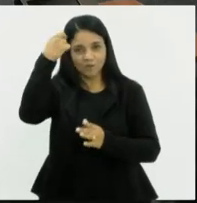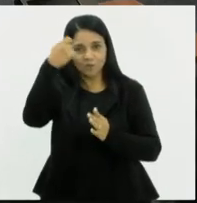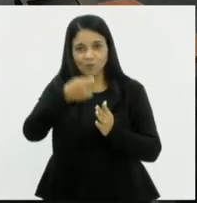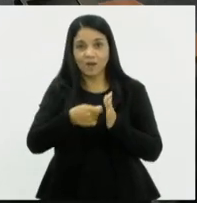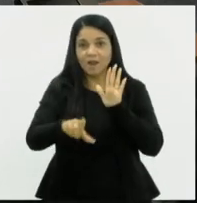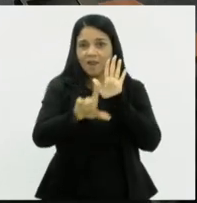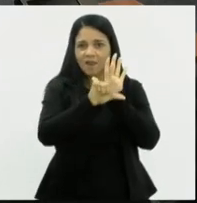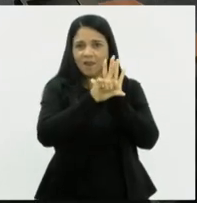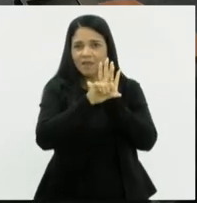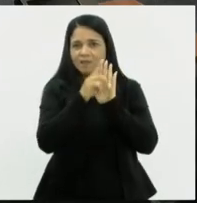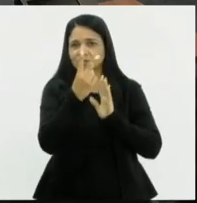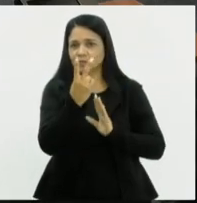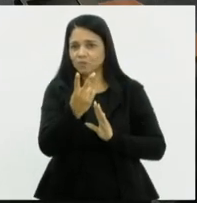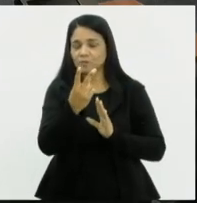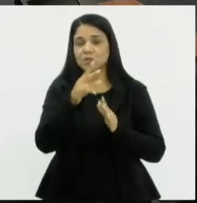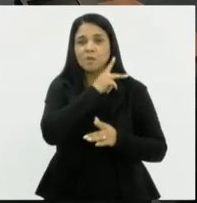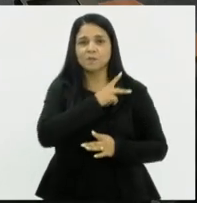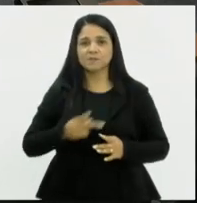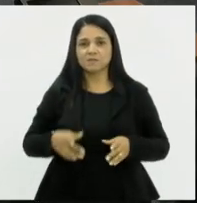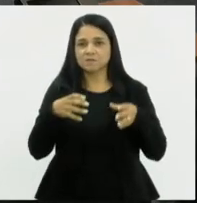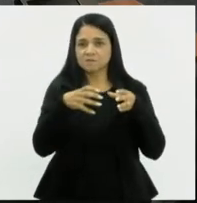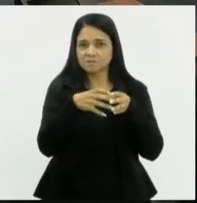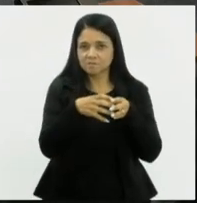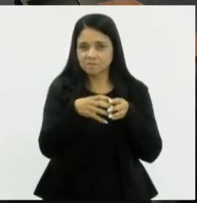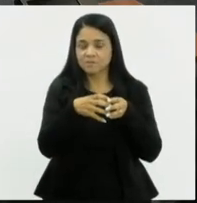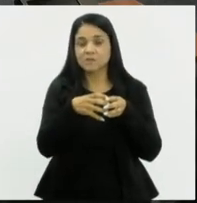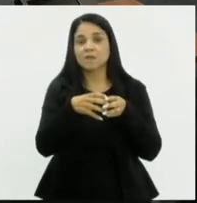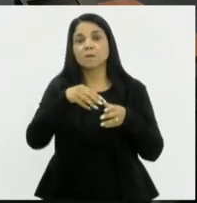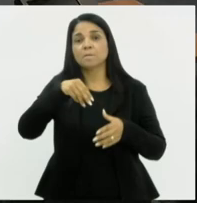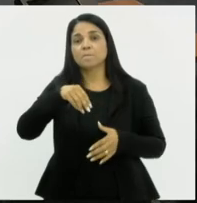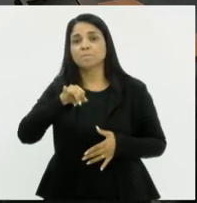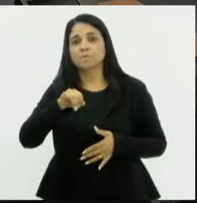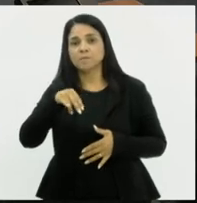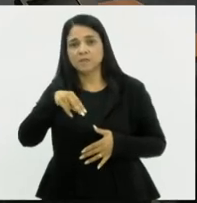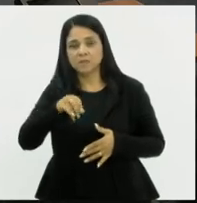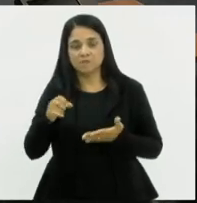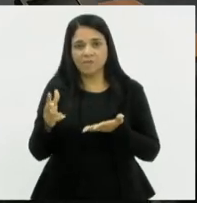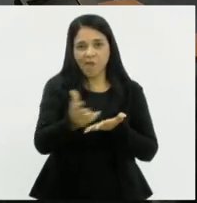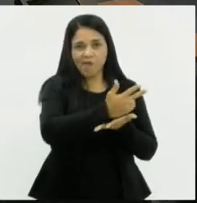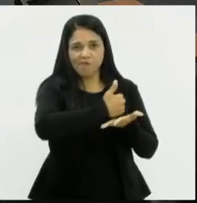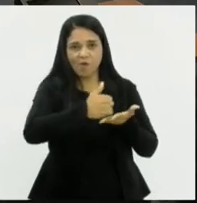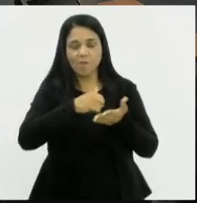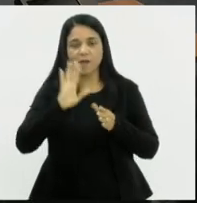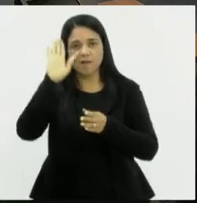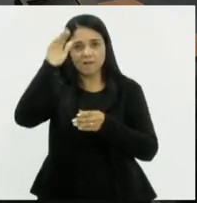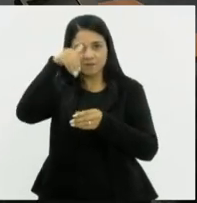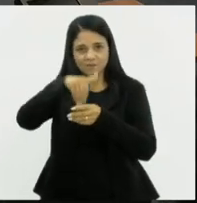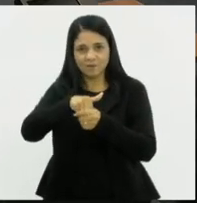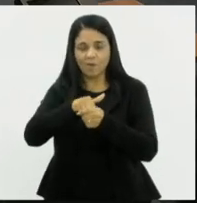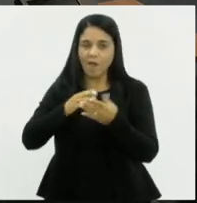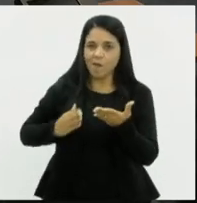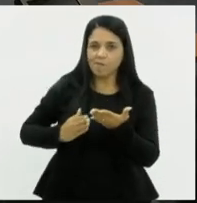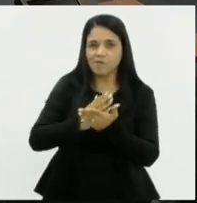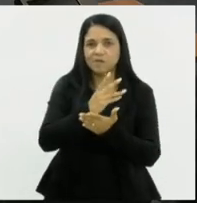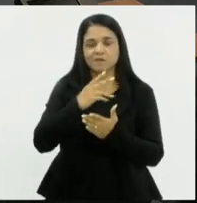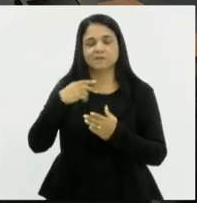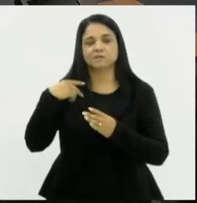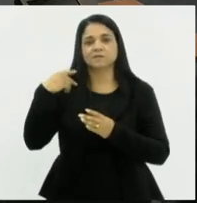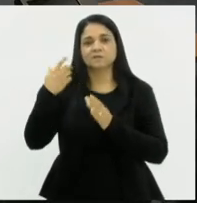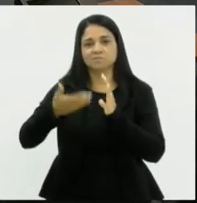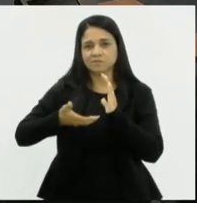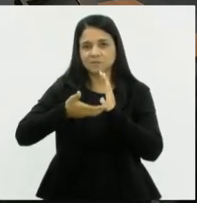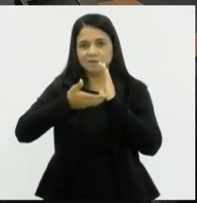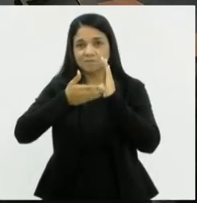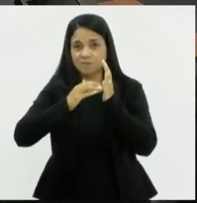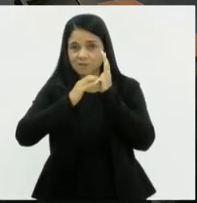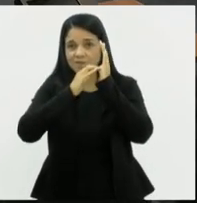leis e presidente do grupo de trabalho da mini-reforma eleitoral, que foi aprovada na Câmara dos Deputados, sócia e